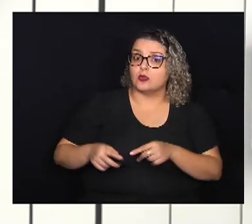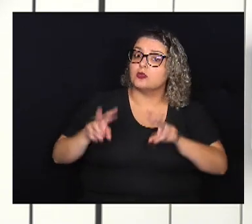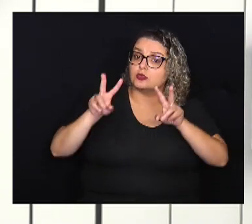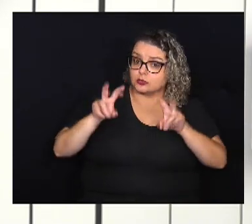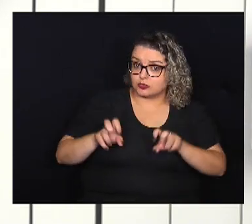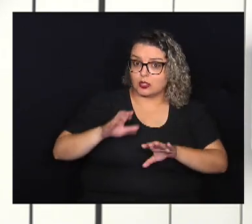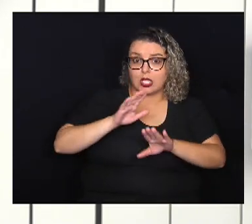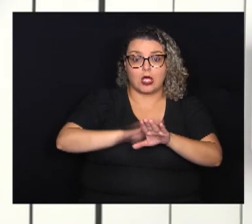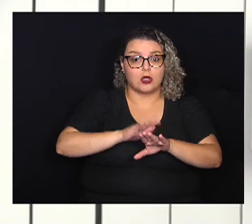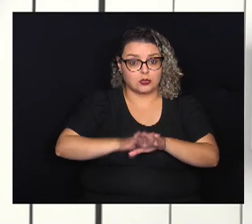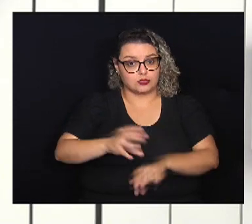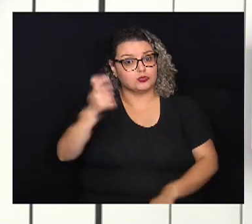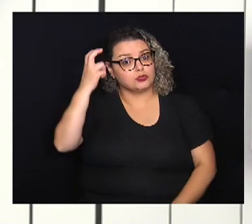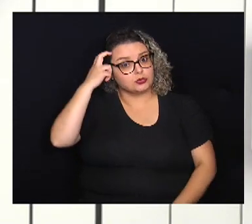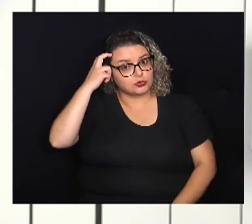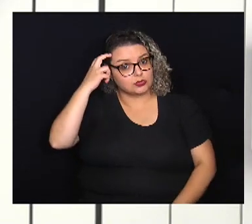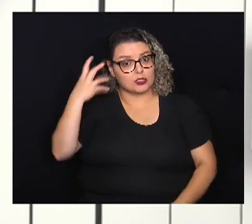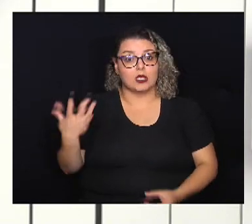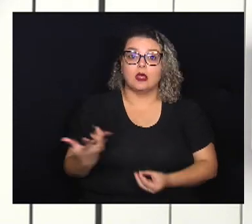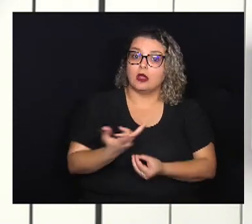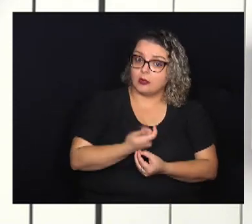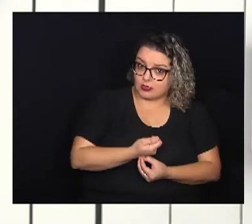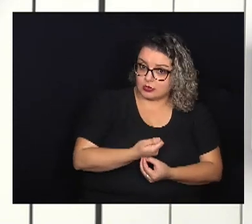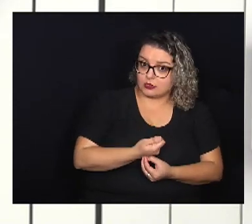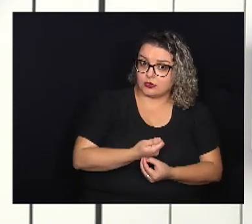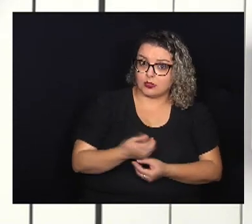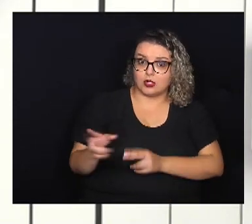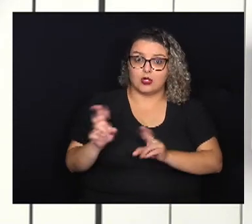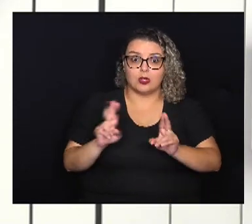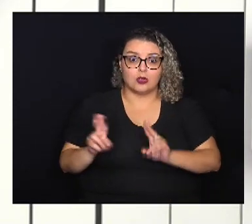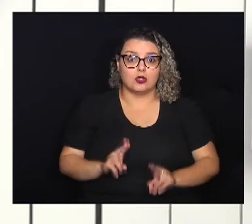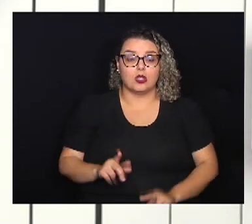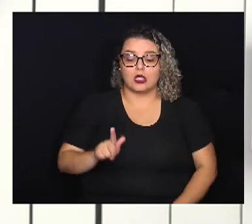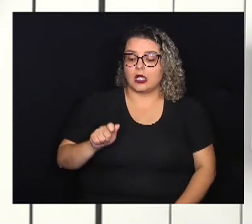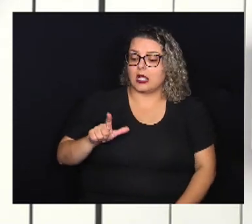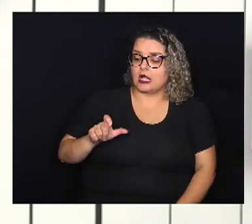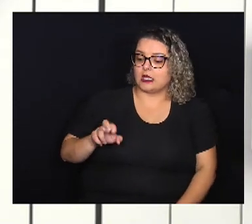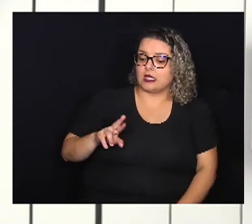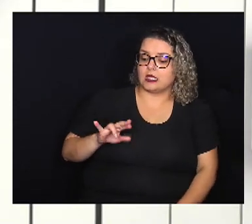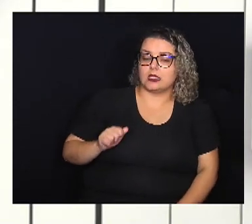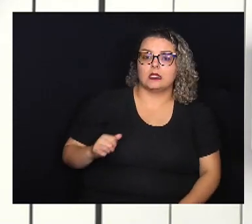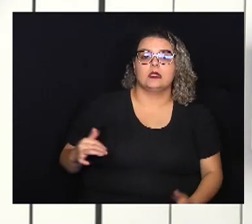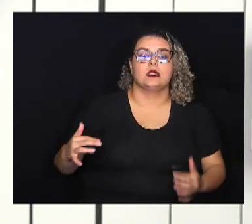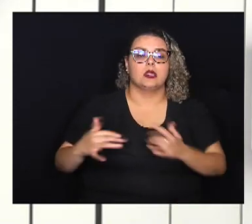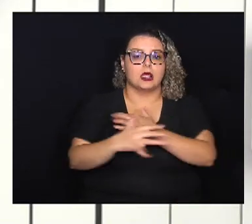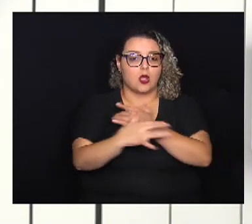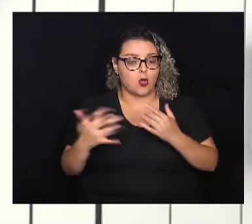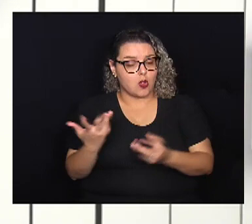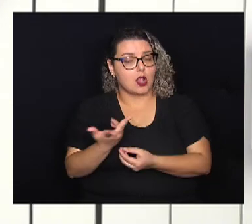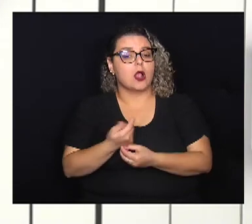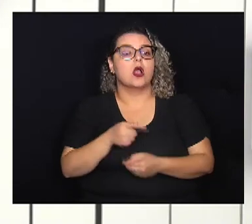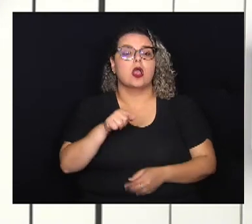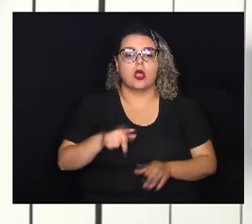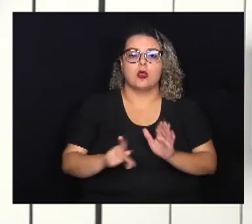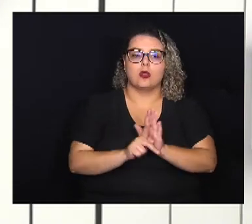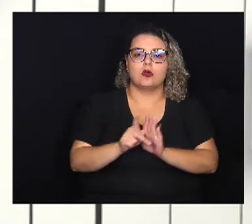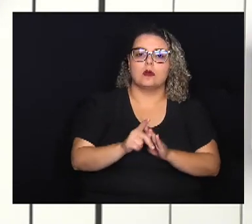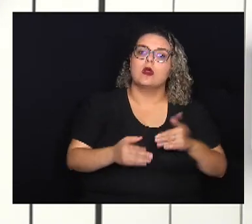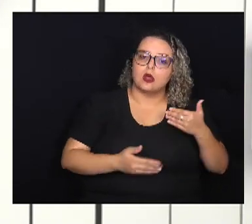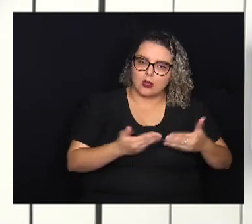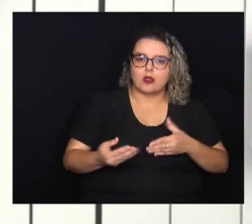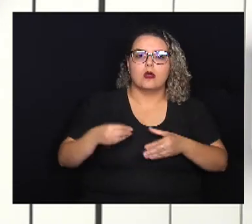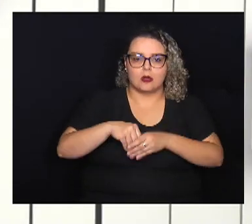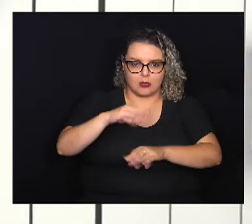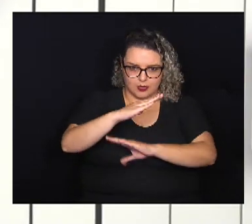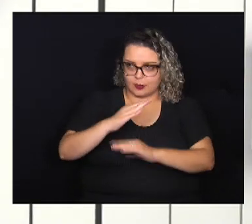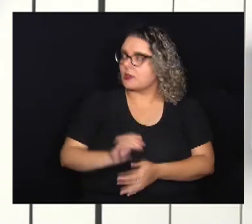atividade cultural e artística denominada galeria de arte urbana é um projeto que tramita aqui